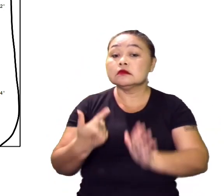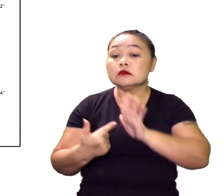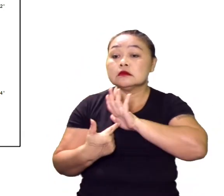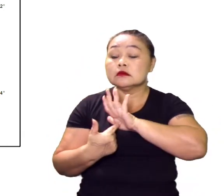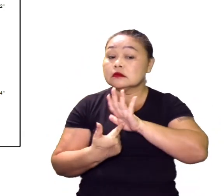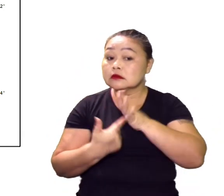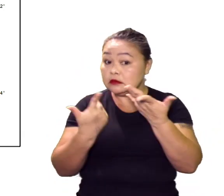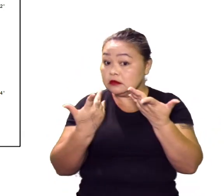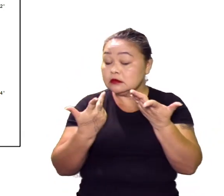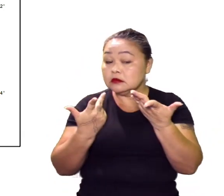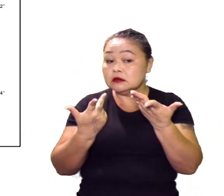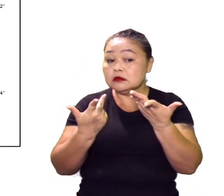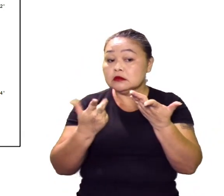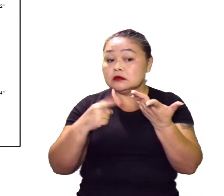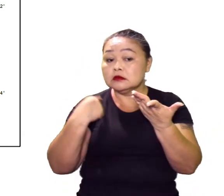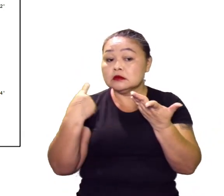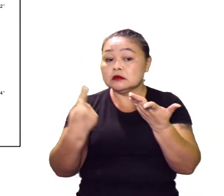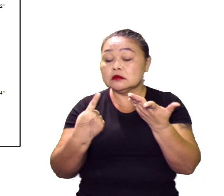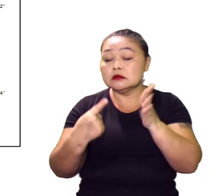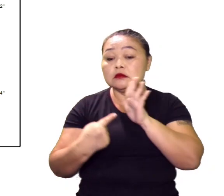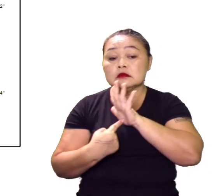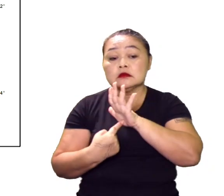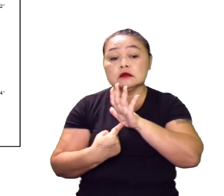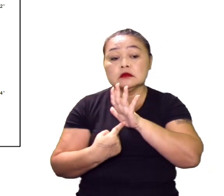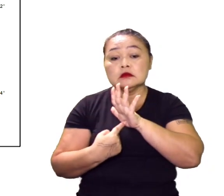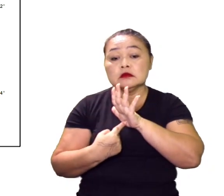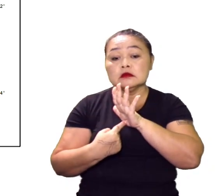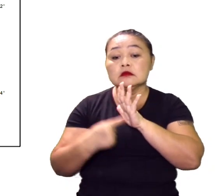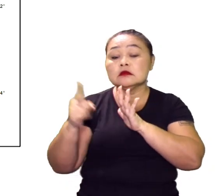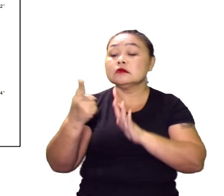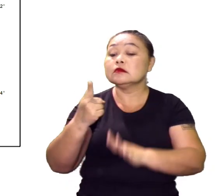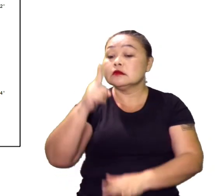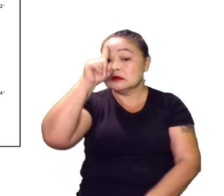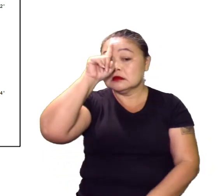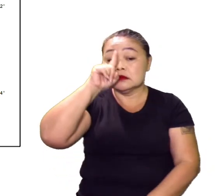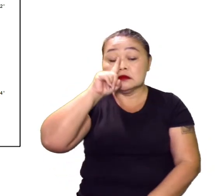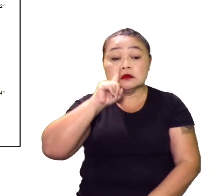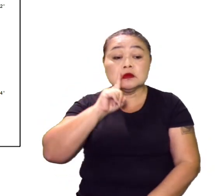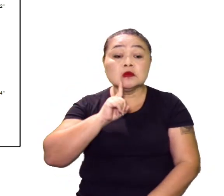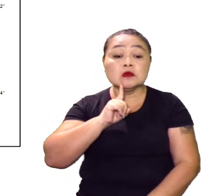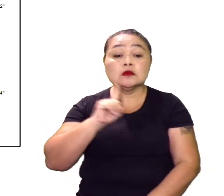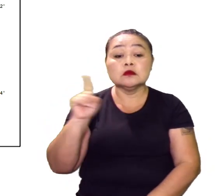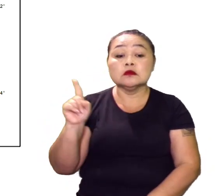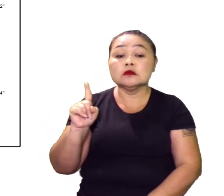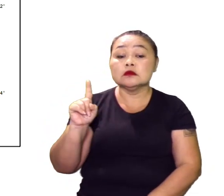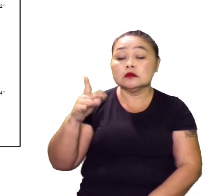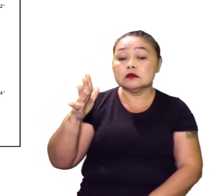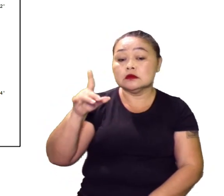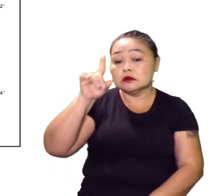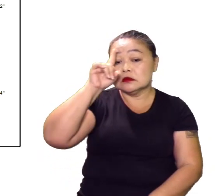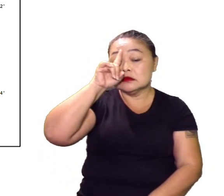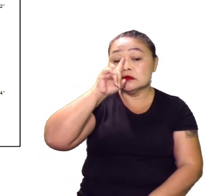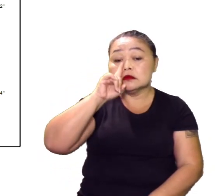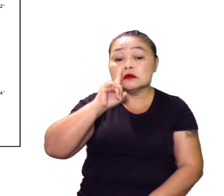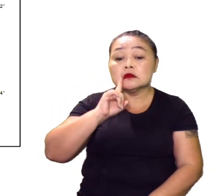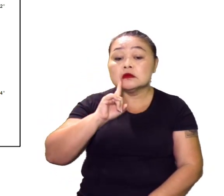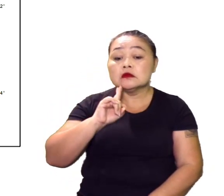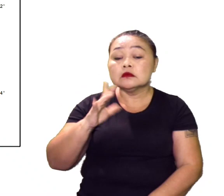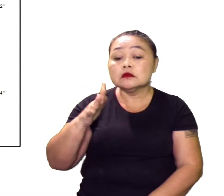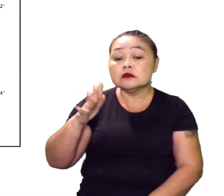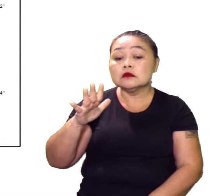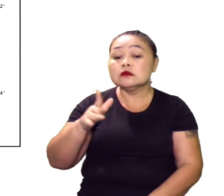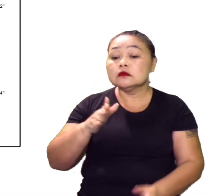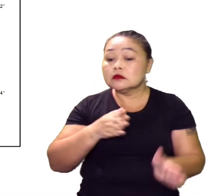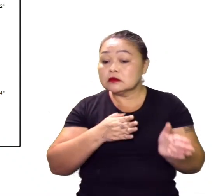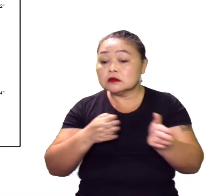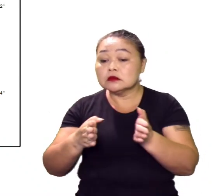forma técnica, vamos mostrar aqui para você essa parte amarela, ó. Essa parte amarela aqui do